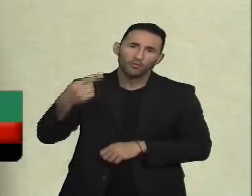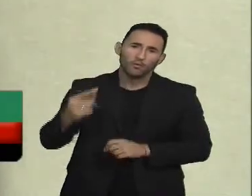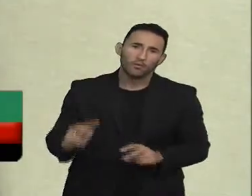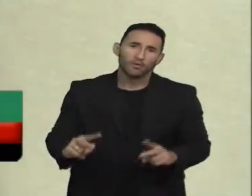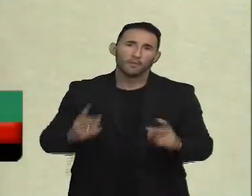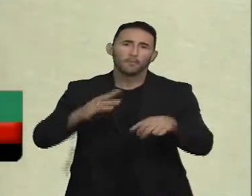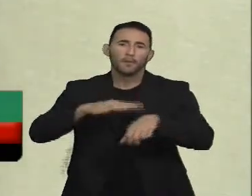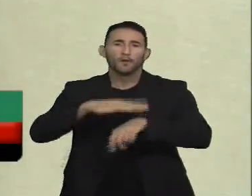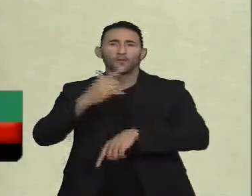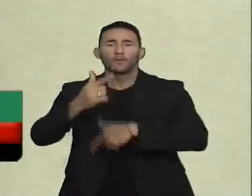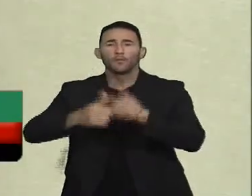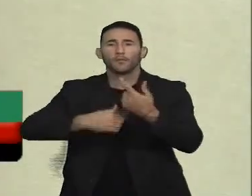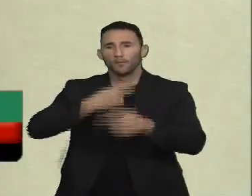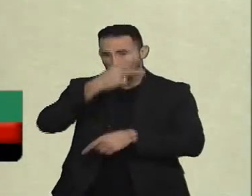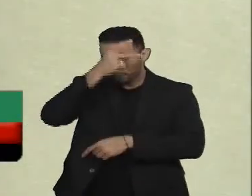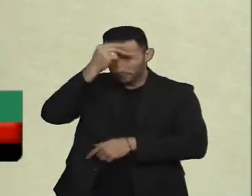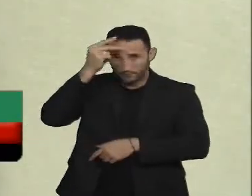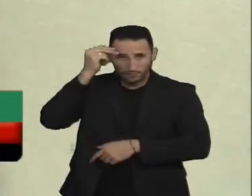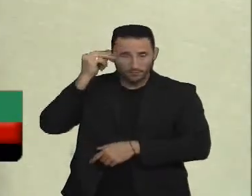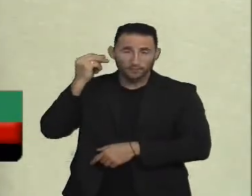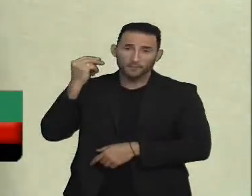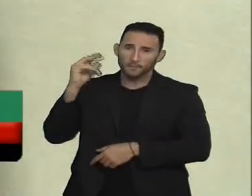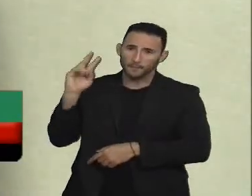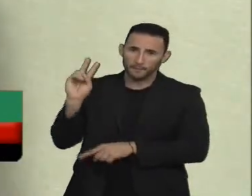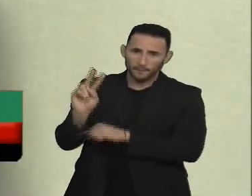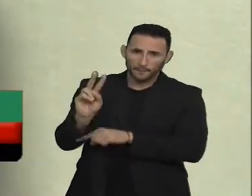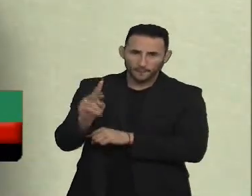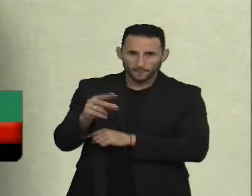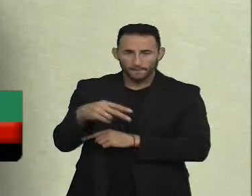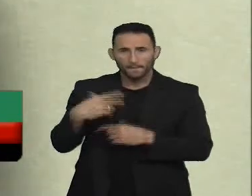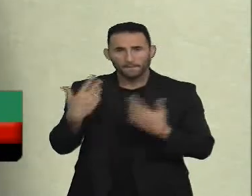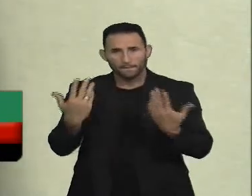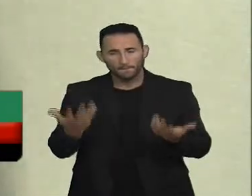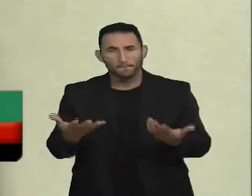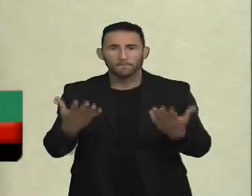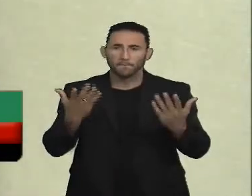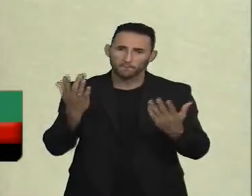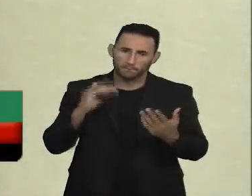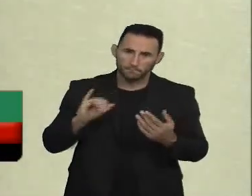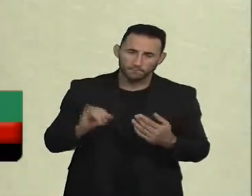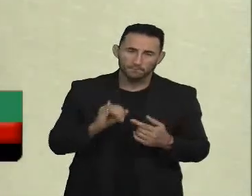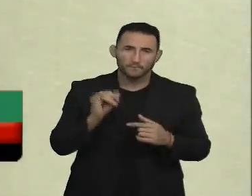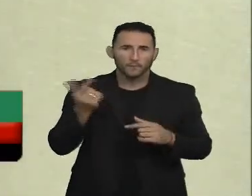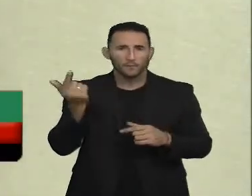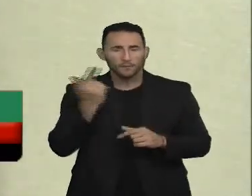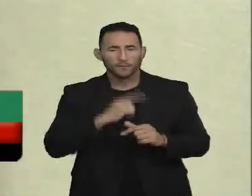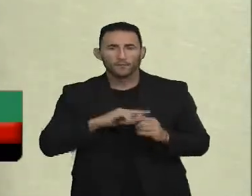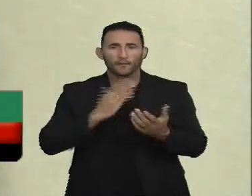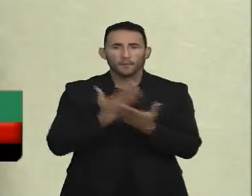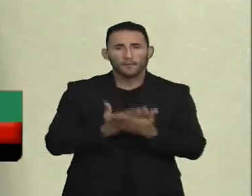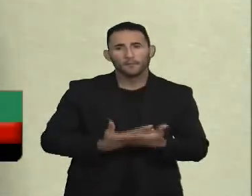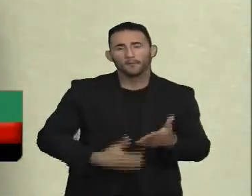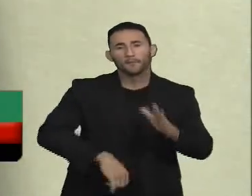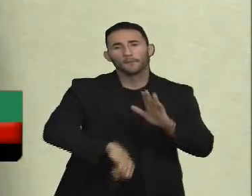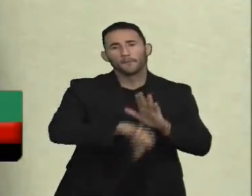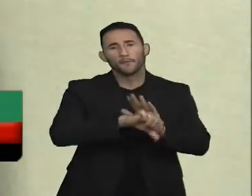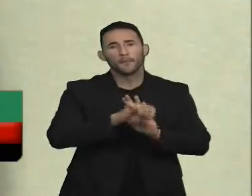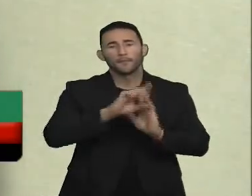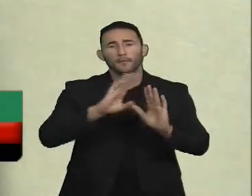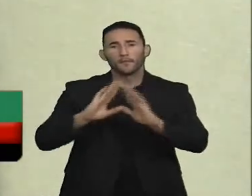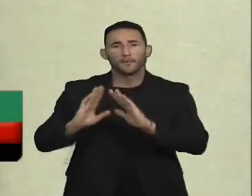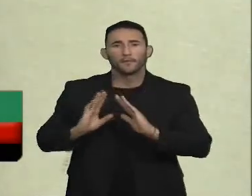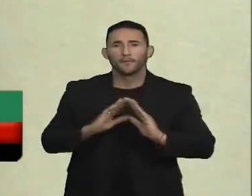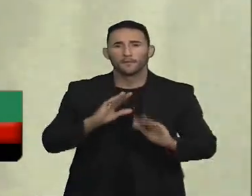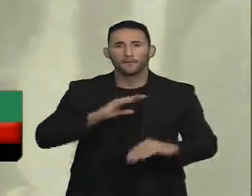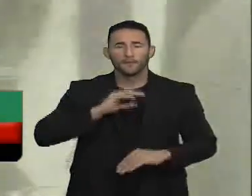municipais, senhor presidente, que é muito importante para ajudar a combater a criminalidade aqui, principalmente nas cidades e nas periferias das